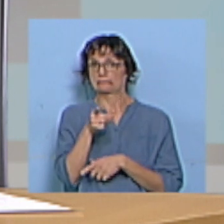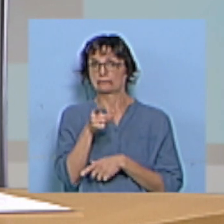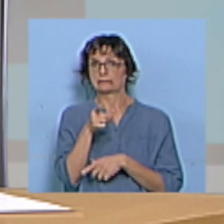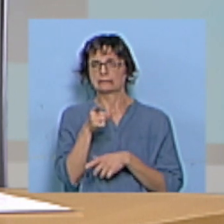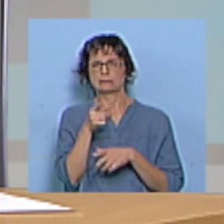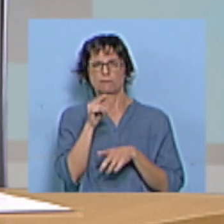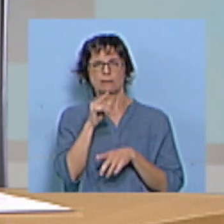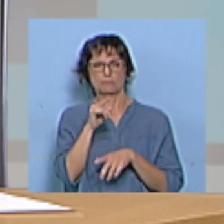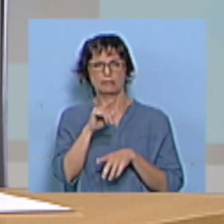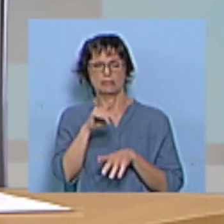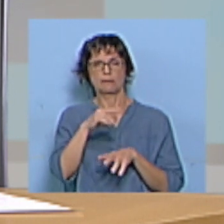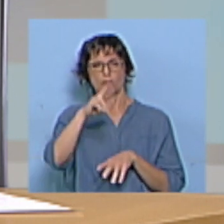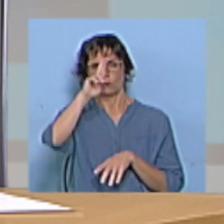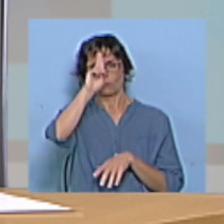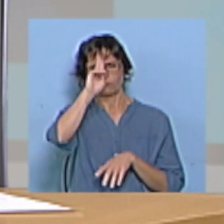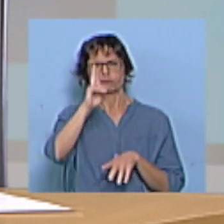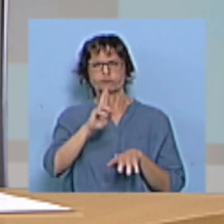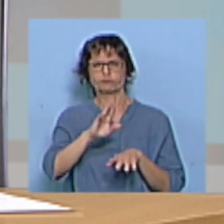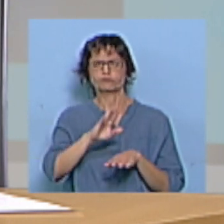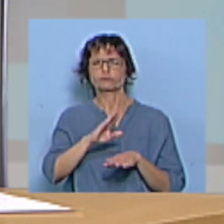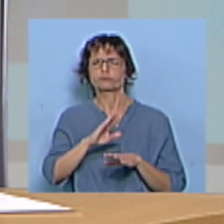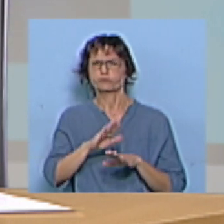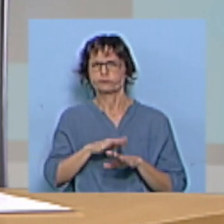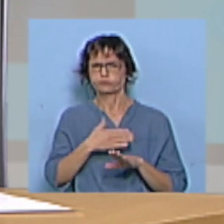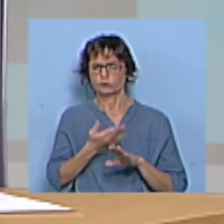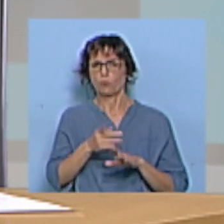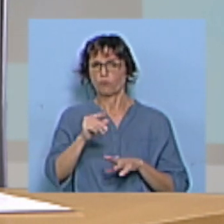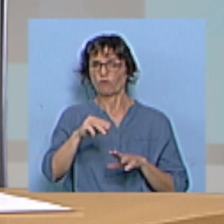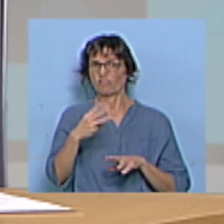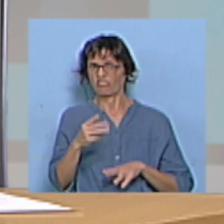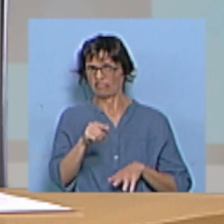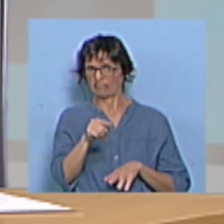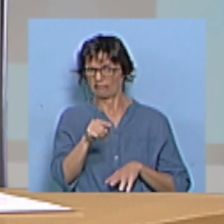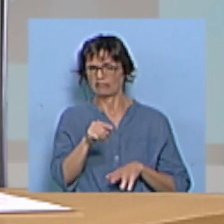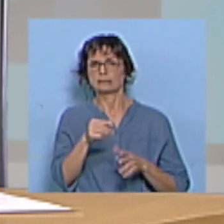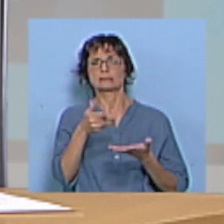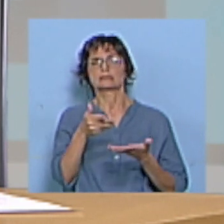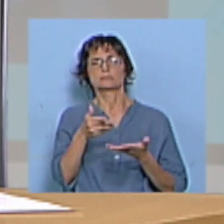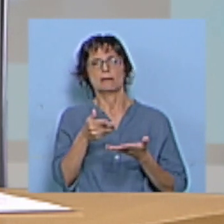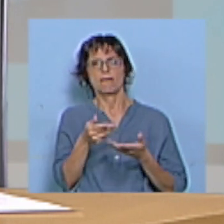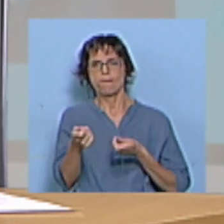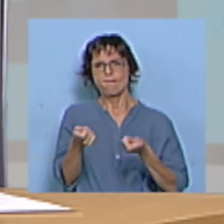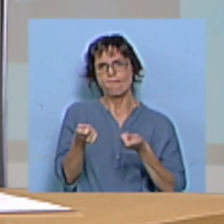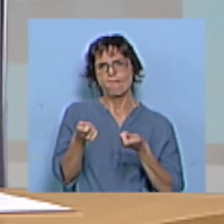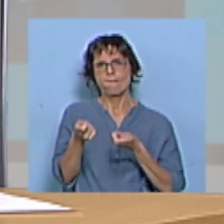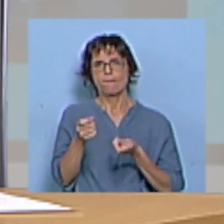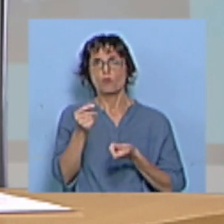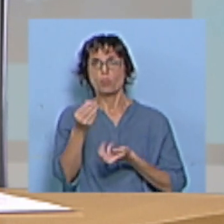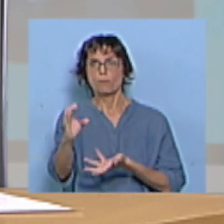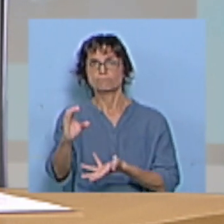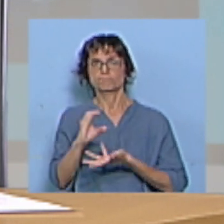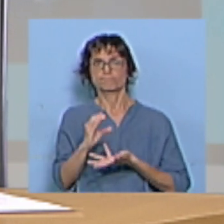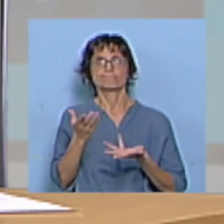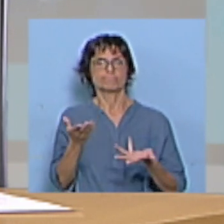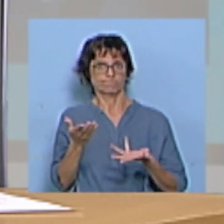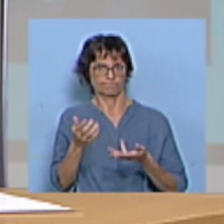3 vezes mais esforço para executar bem as verbas que estão disponíveis e que estão ao nosso